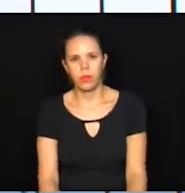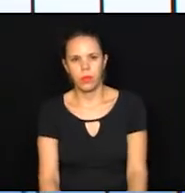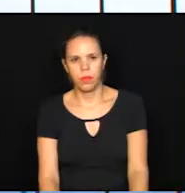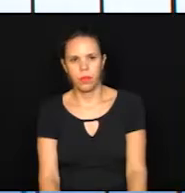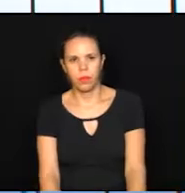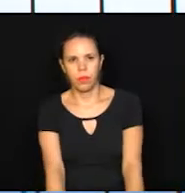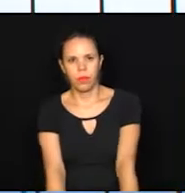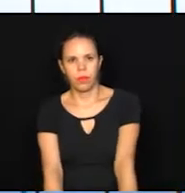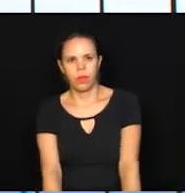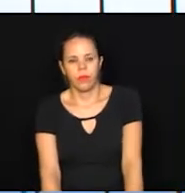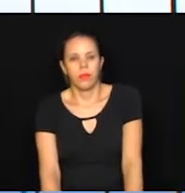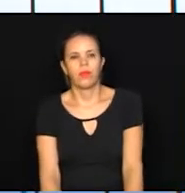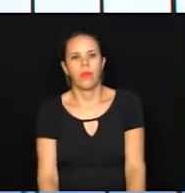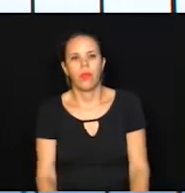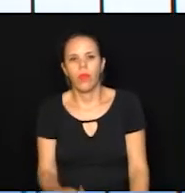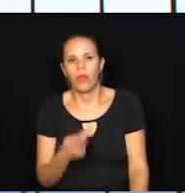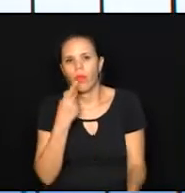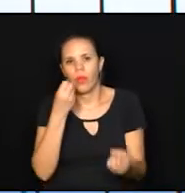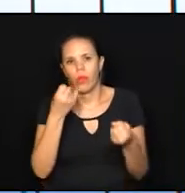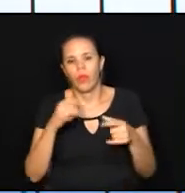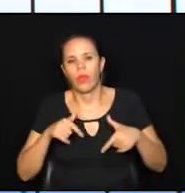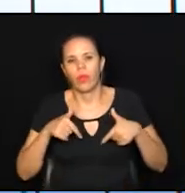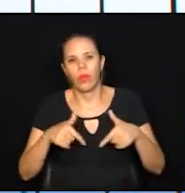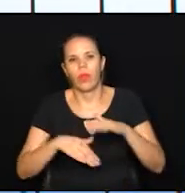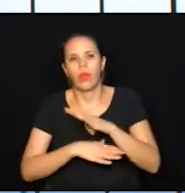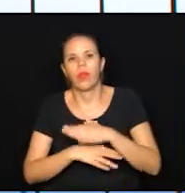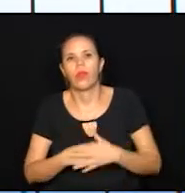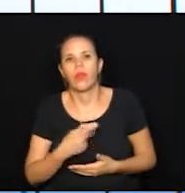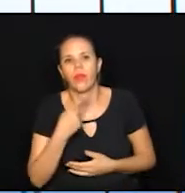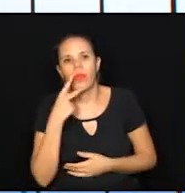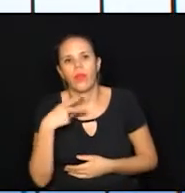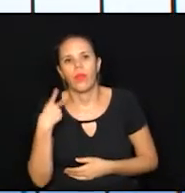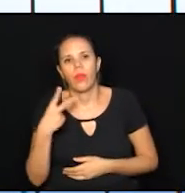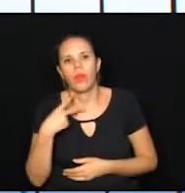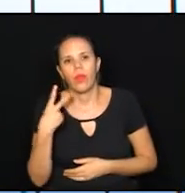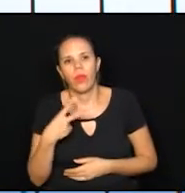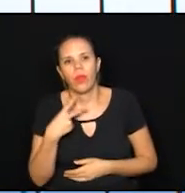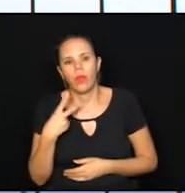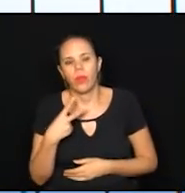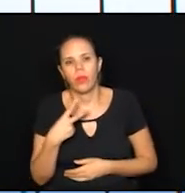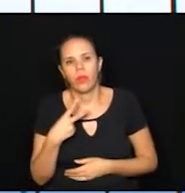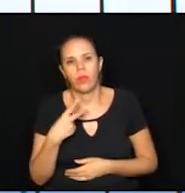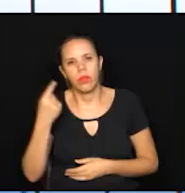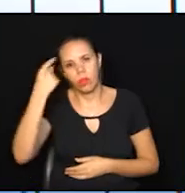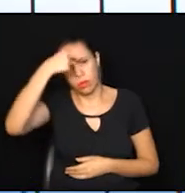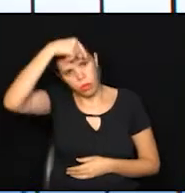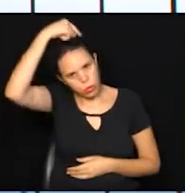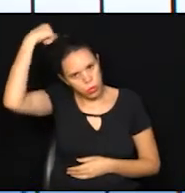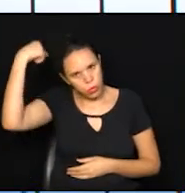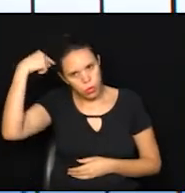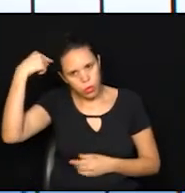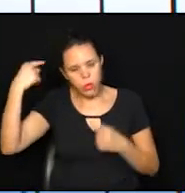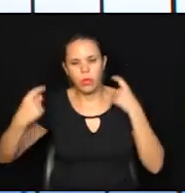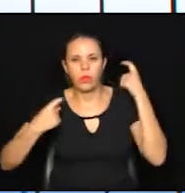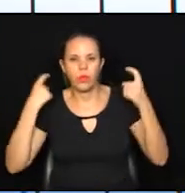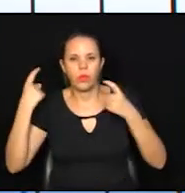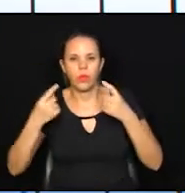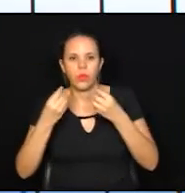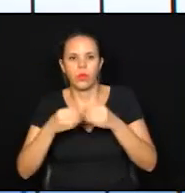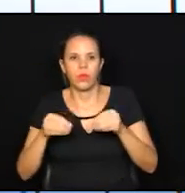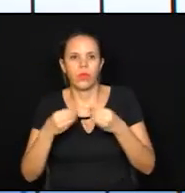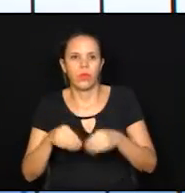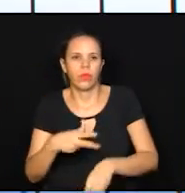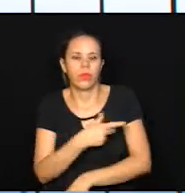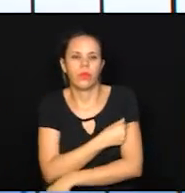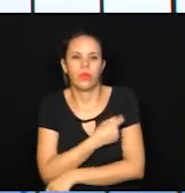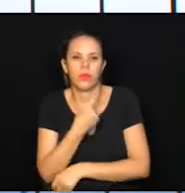cecilio.santos@campinas.sp.leg.br. Agora a gente vai falar de outras ações da Câmara, porque o vereador Paulo Gaspar está preocupado com o desperdício de vacinas